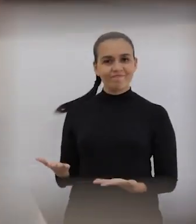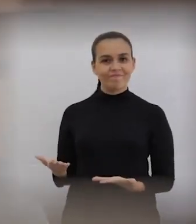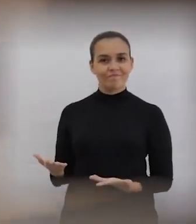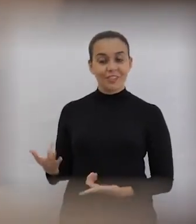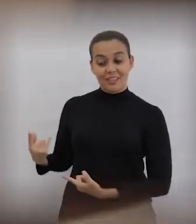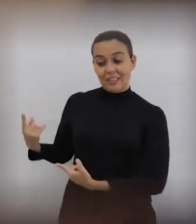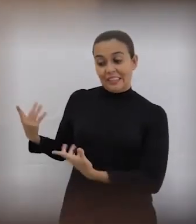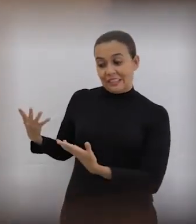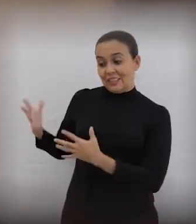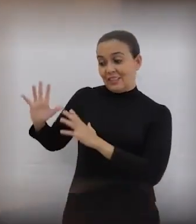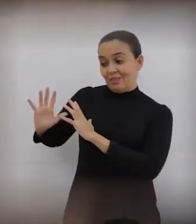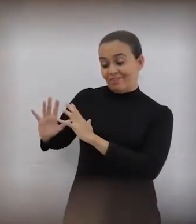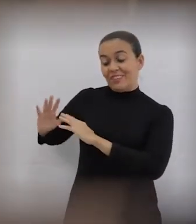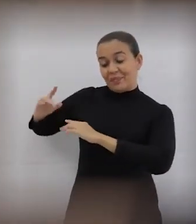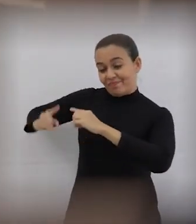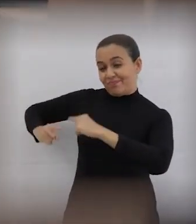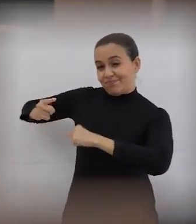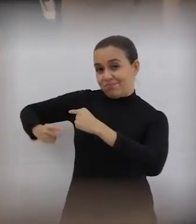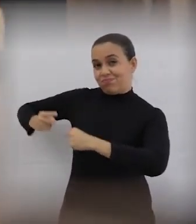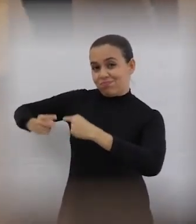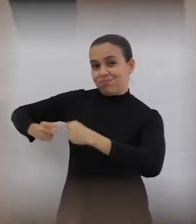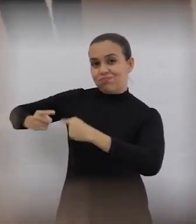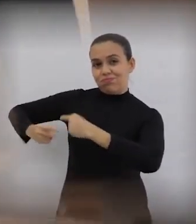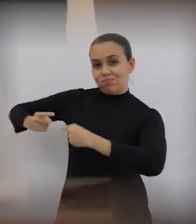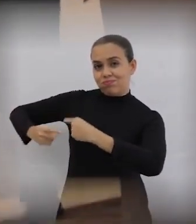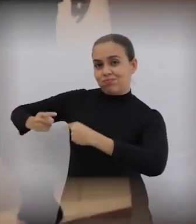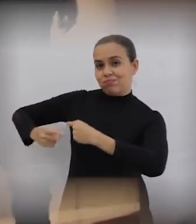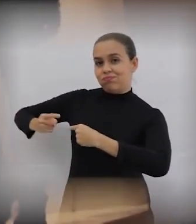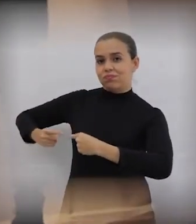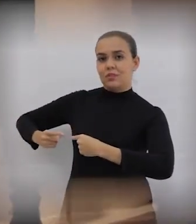seja uma batalha perdida. É muito